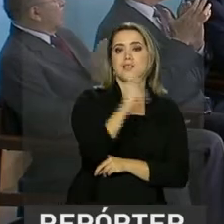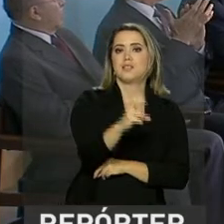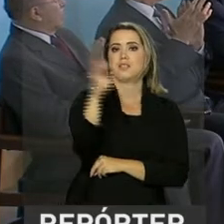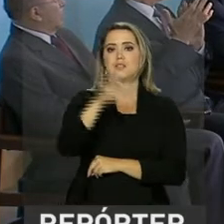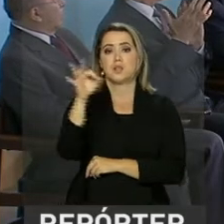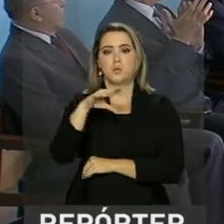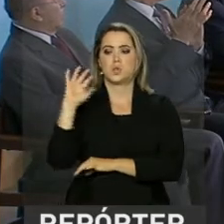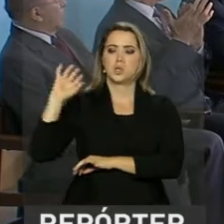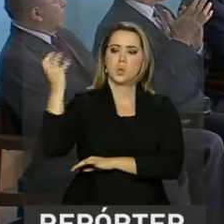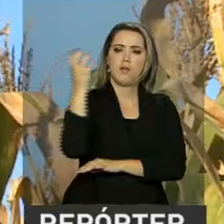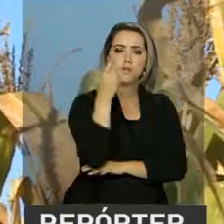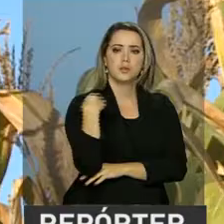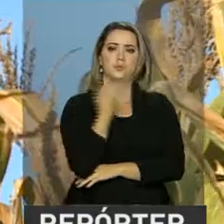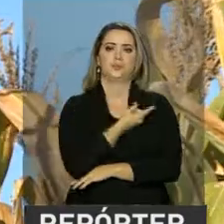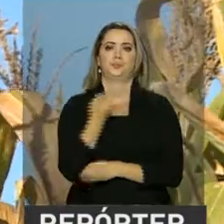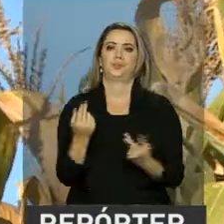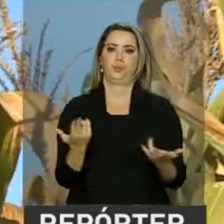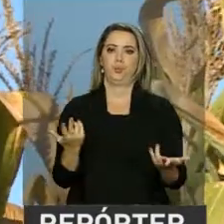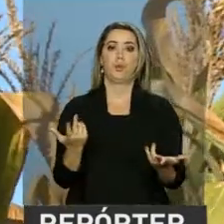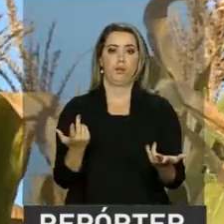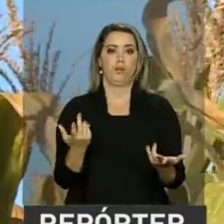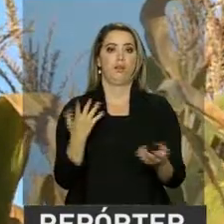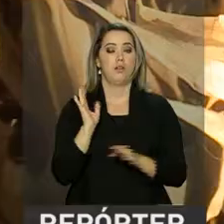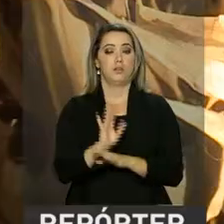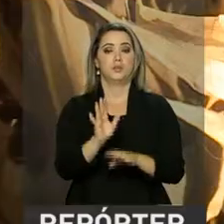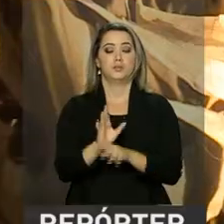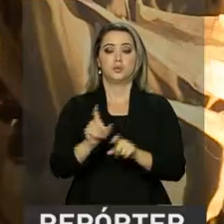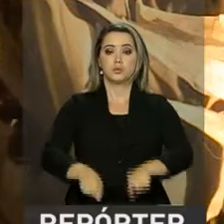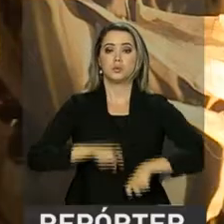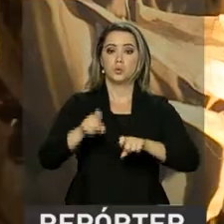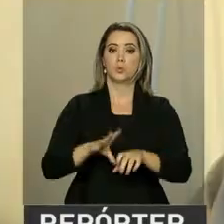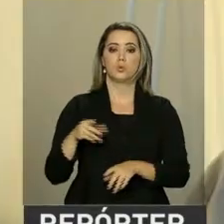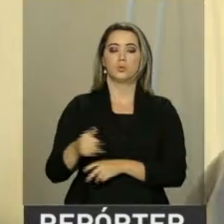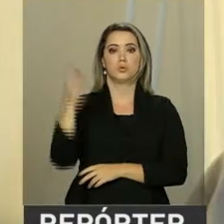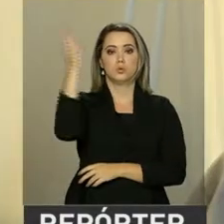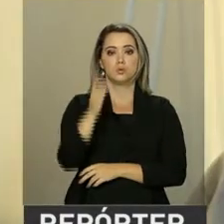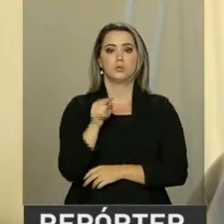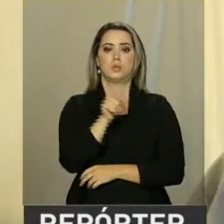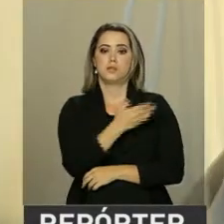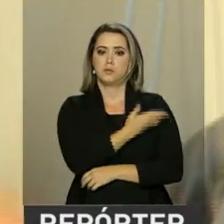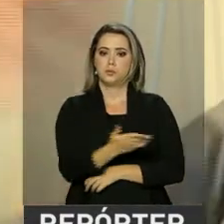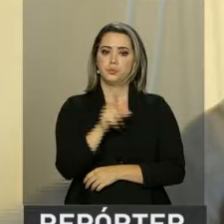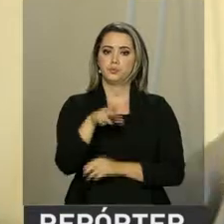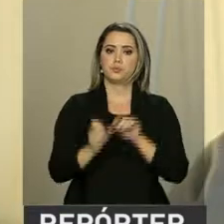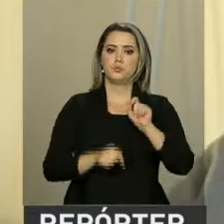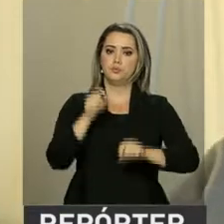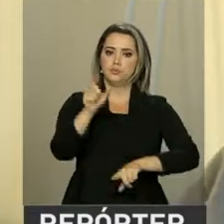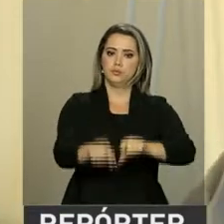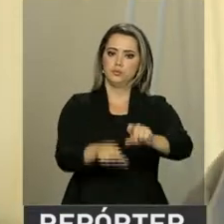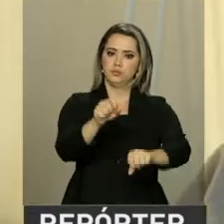florestas originais como nós temos. Um reforço para agricultores de todo o Brasil, como o Wilson, que